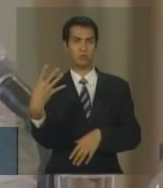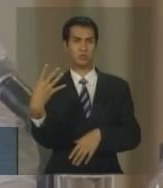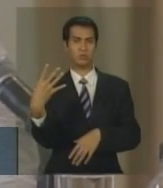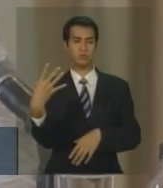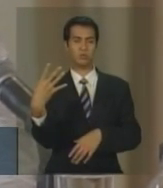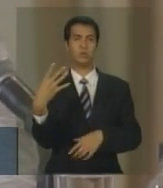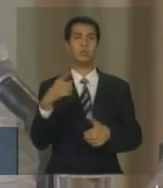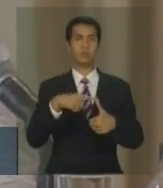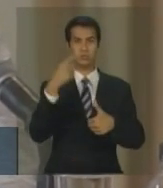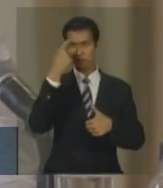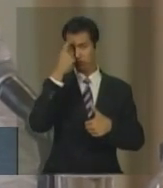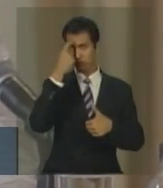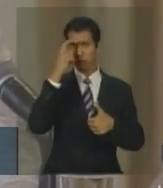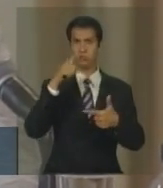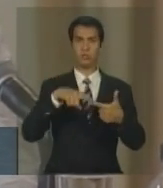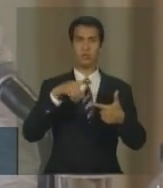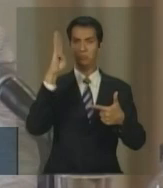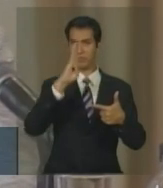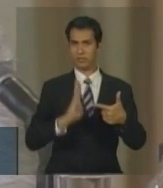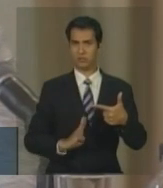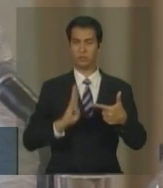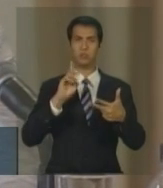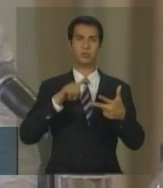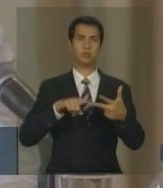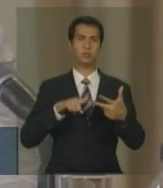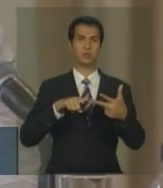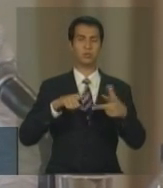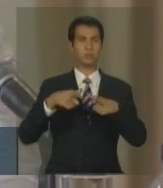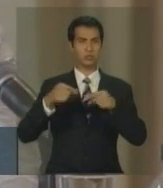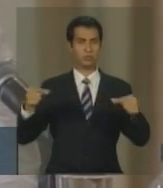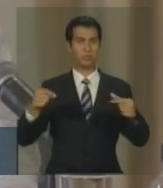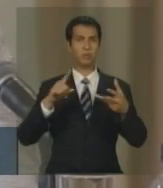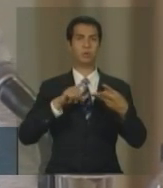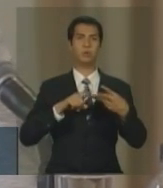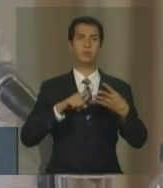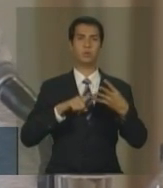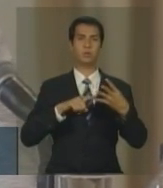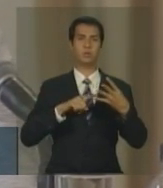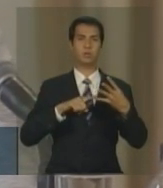engano, é Índia, Brasil, Japão e Alemanha.